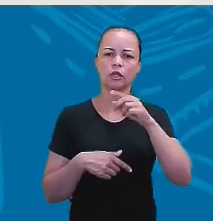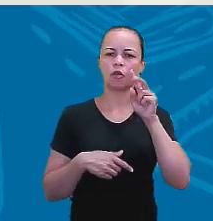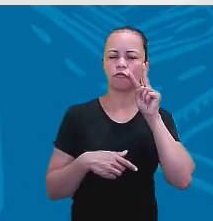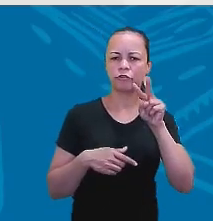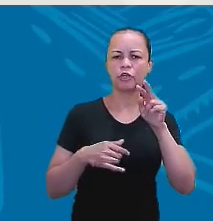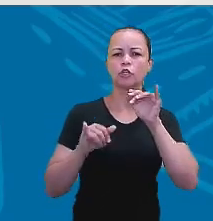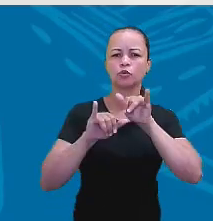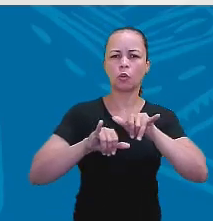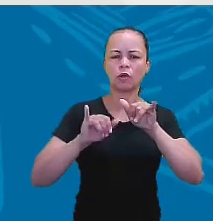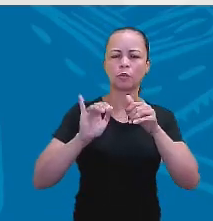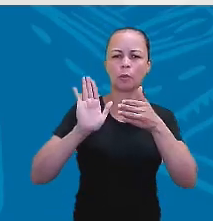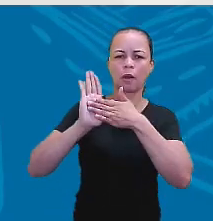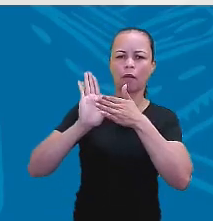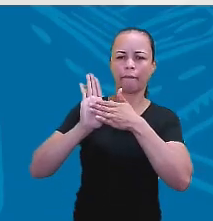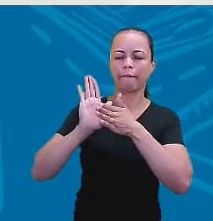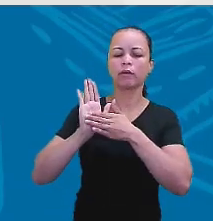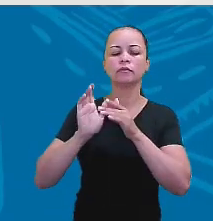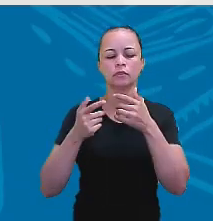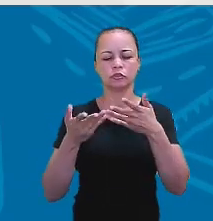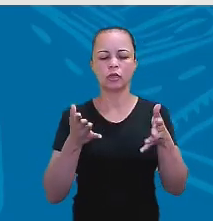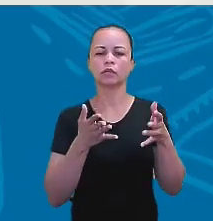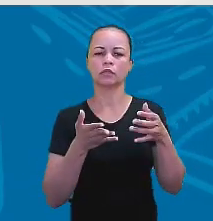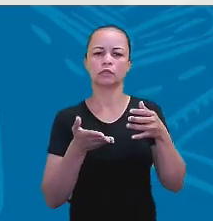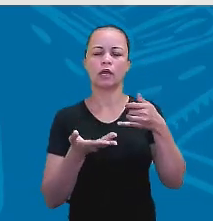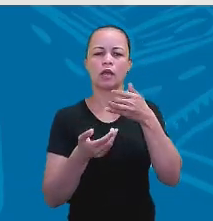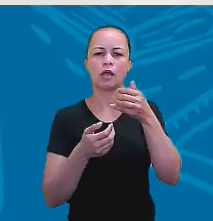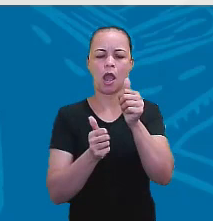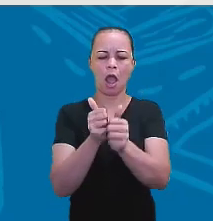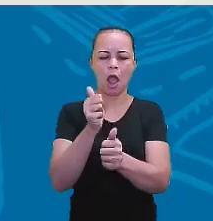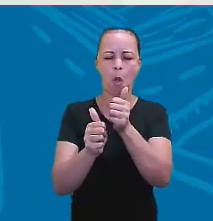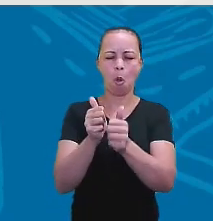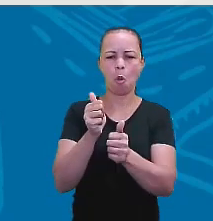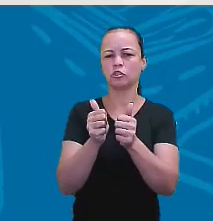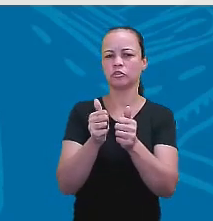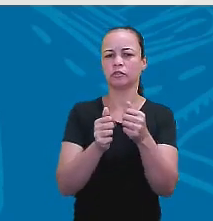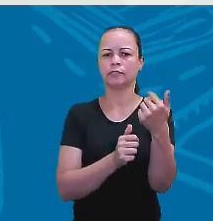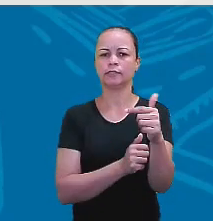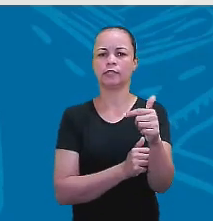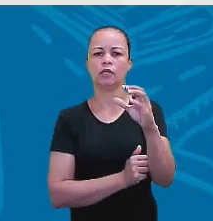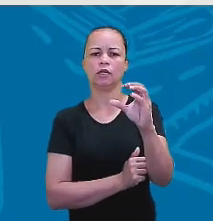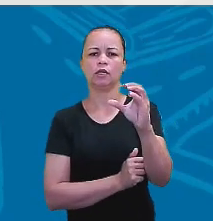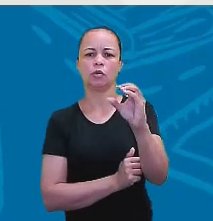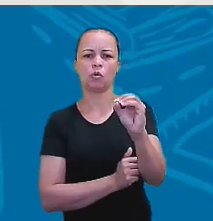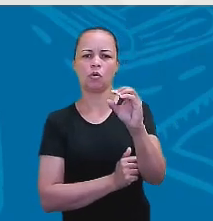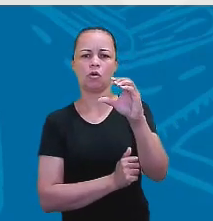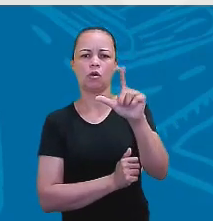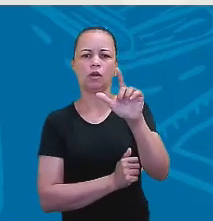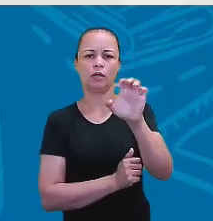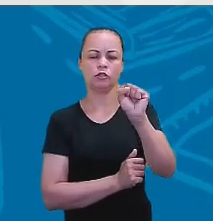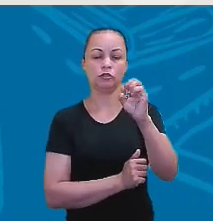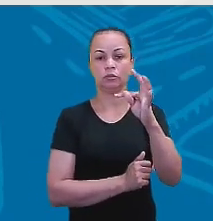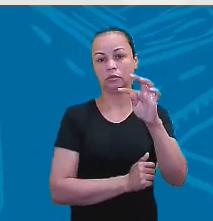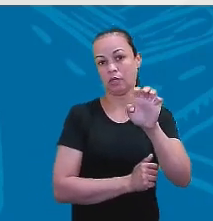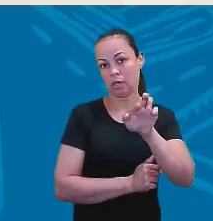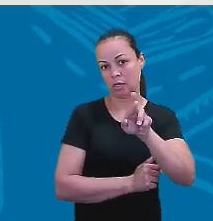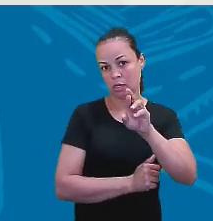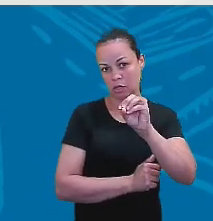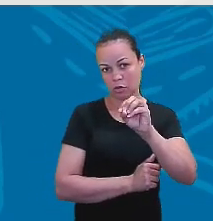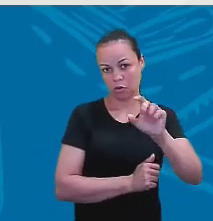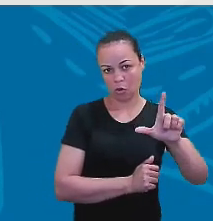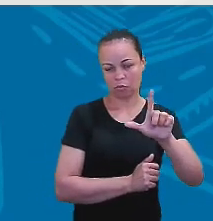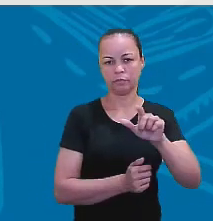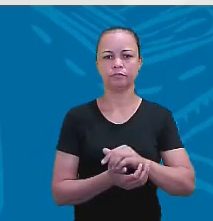arroz, ou sei lá, algum alimento de origem vegetal, dizendo assim, sem colesterol. Gente, essa propaganda ela se torna